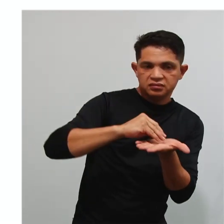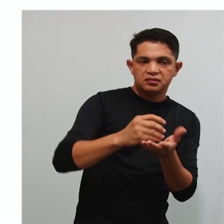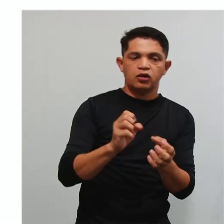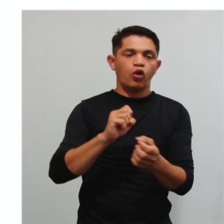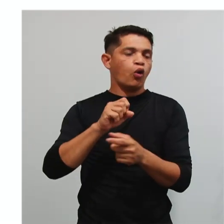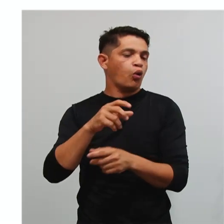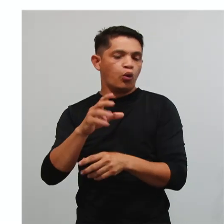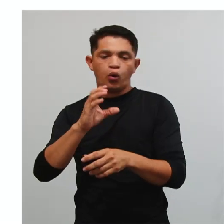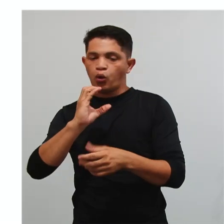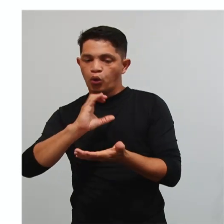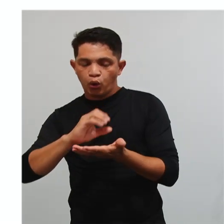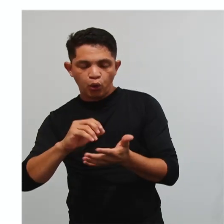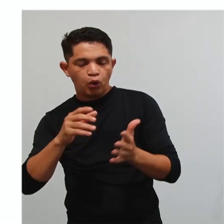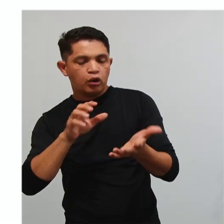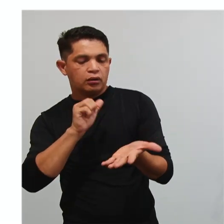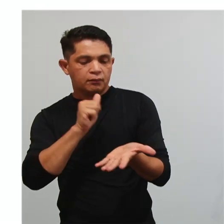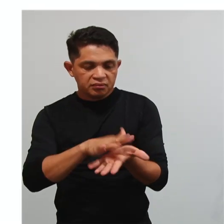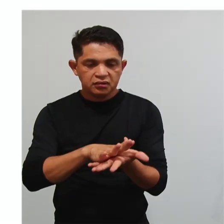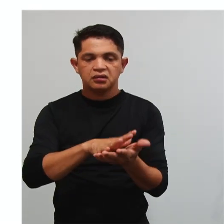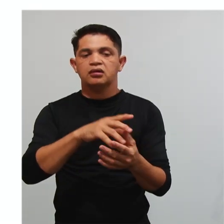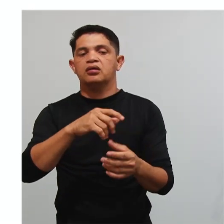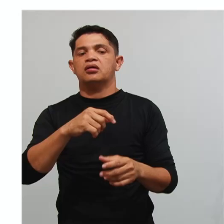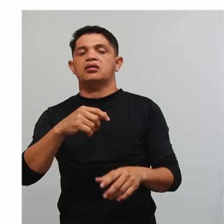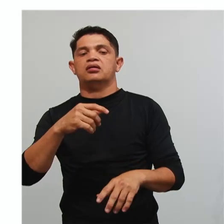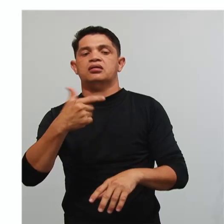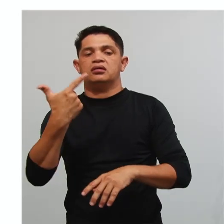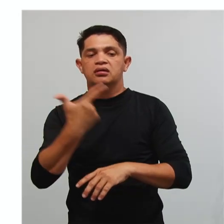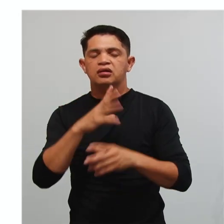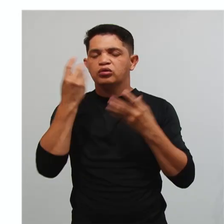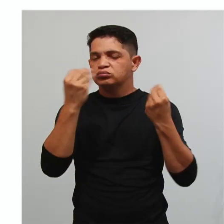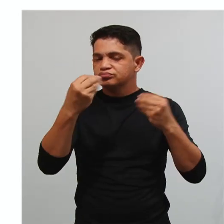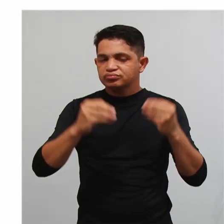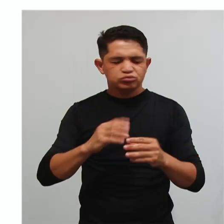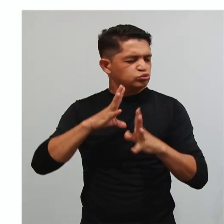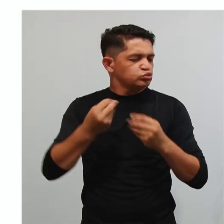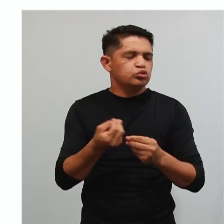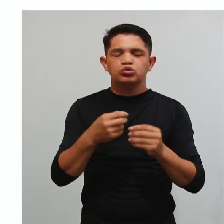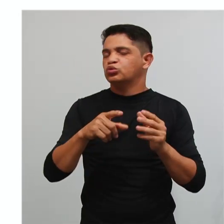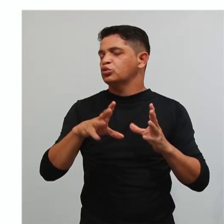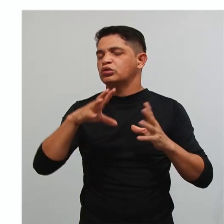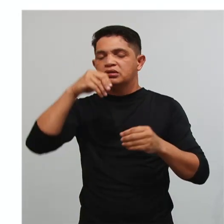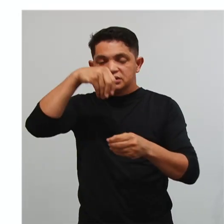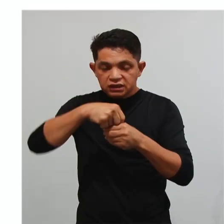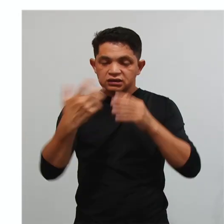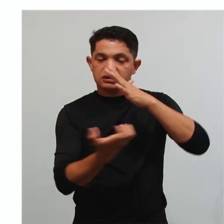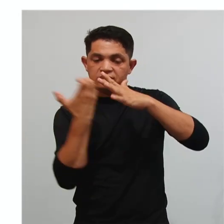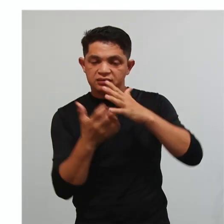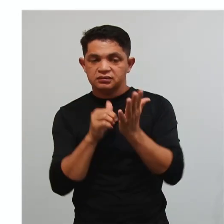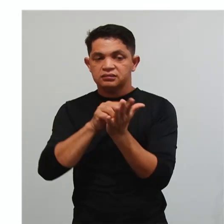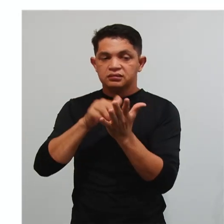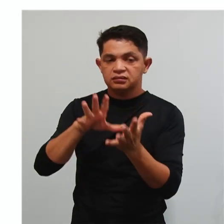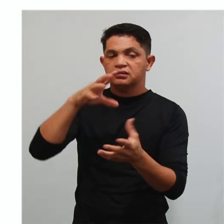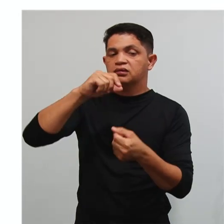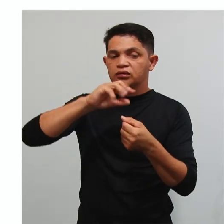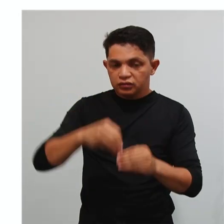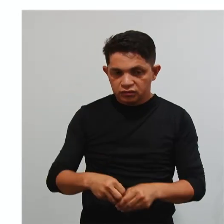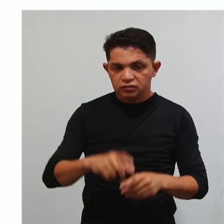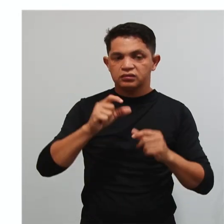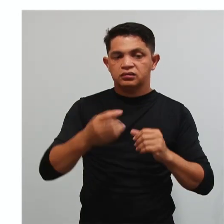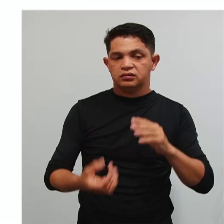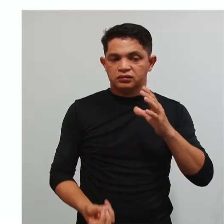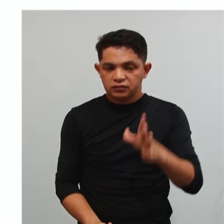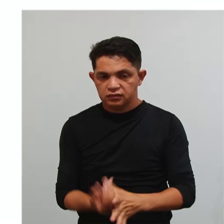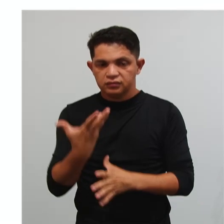suspender, reintegrar funcionários, aprovar trabalhos executados, designar membros para